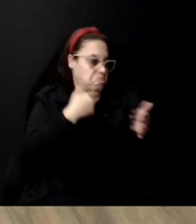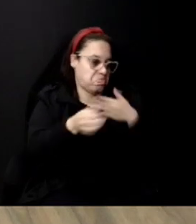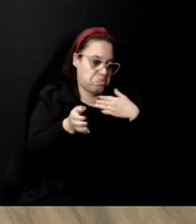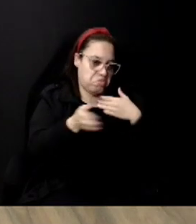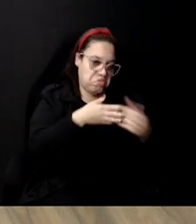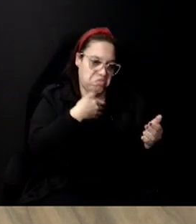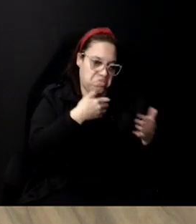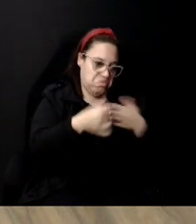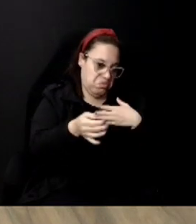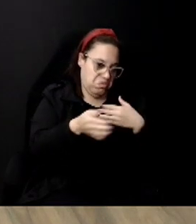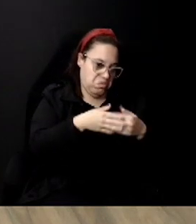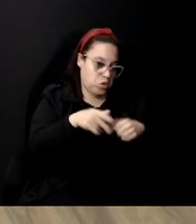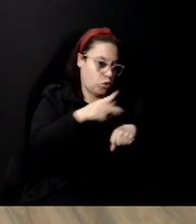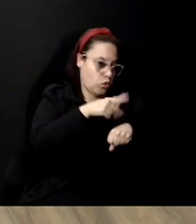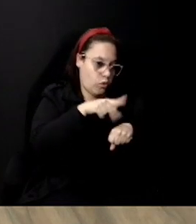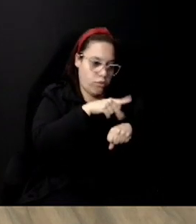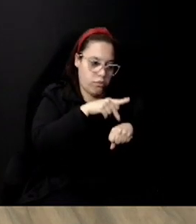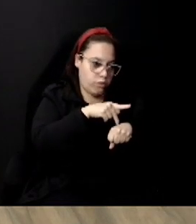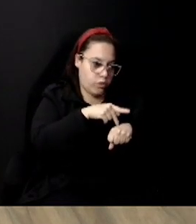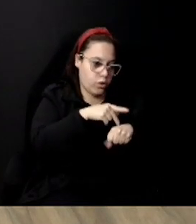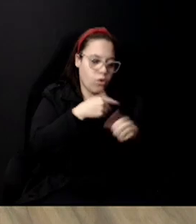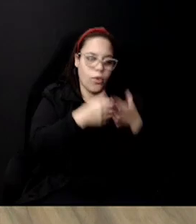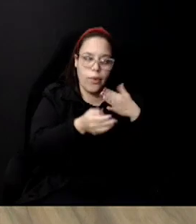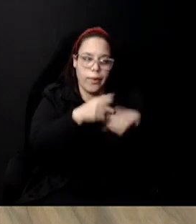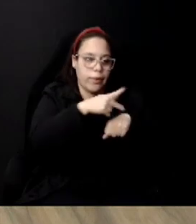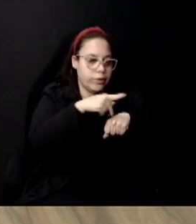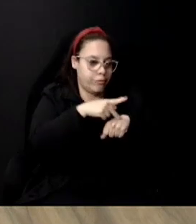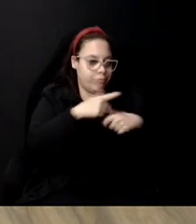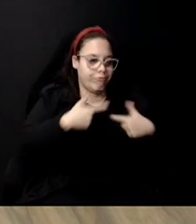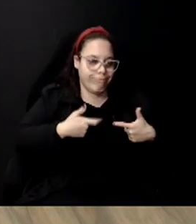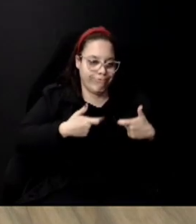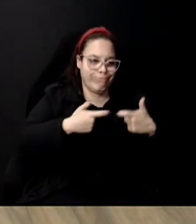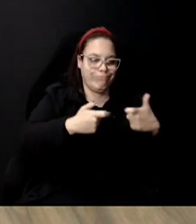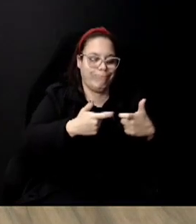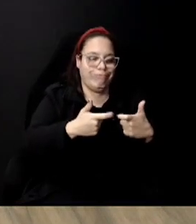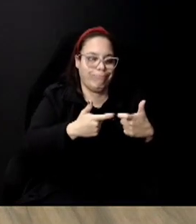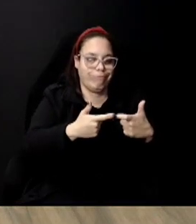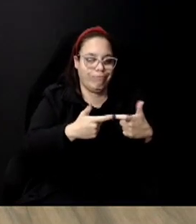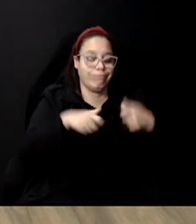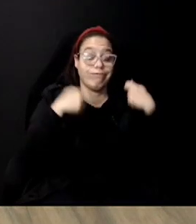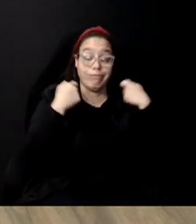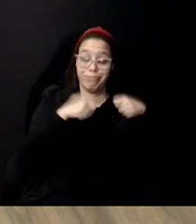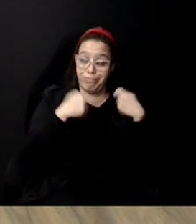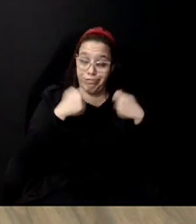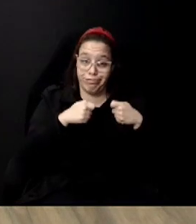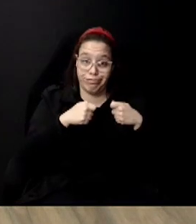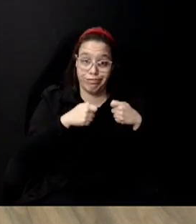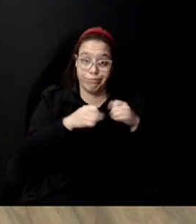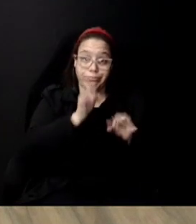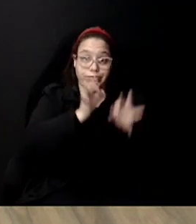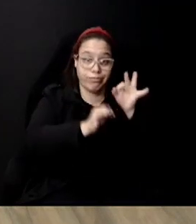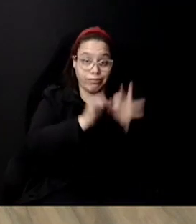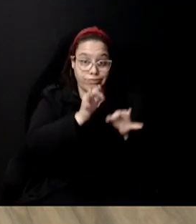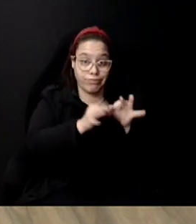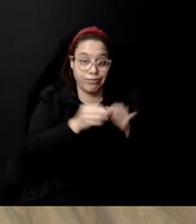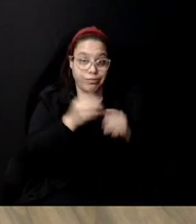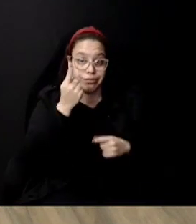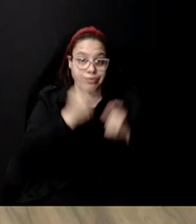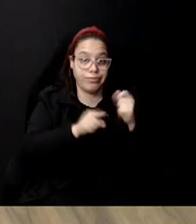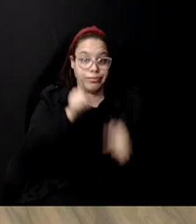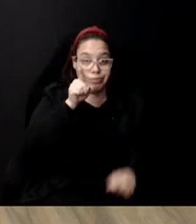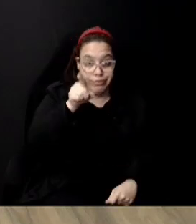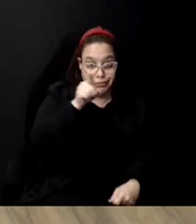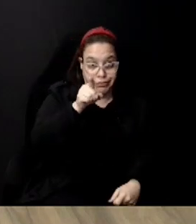for o país. Qualquer país que esteja em guerra e que precise ser julgado de alguma forma será julgado por esse